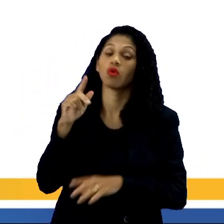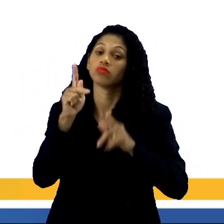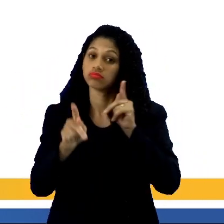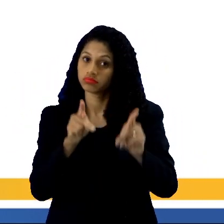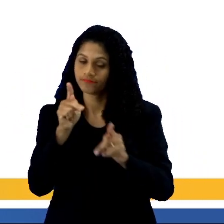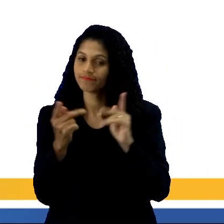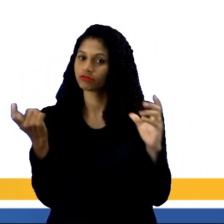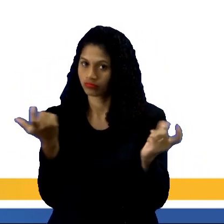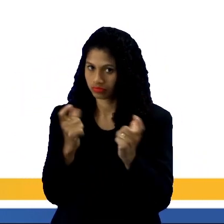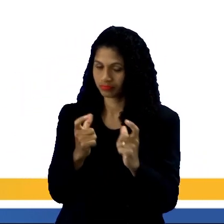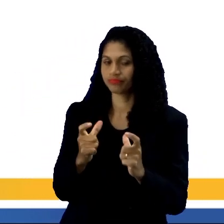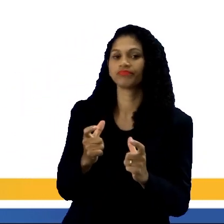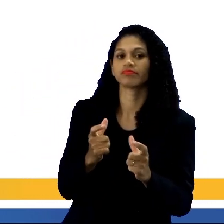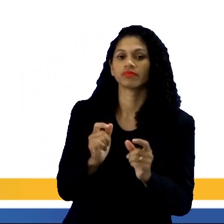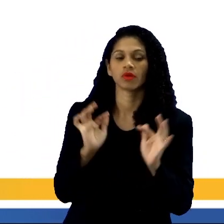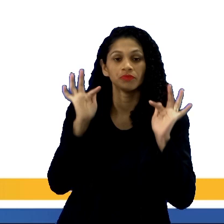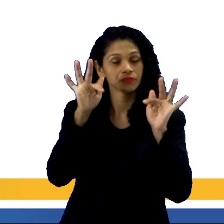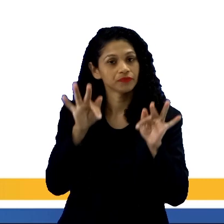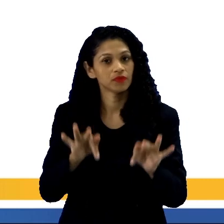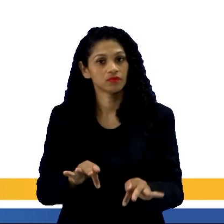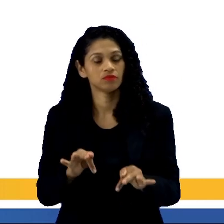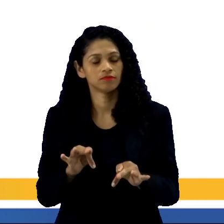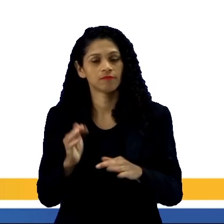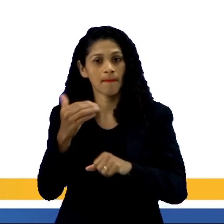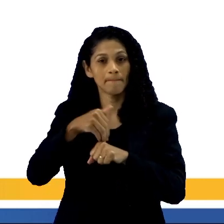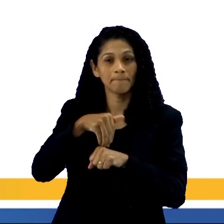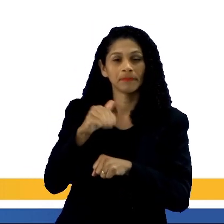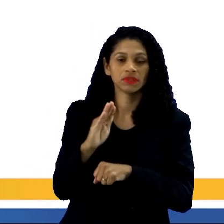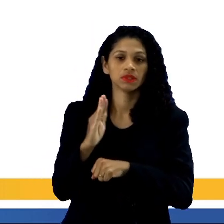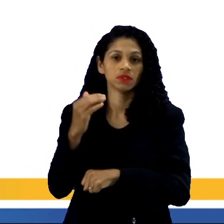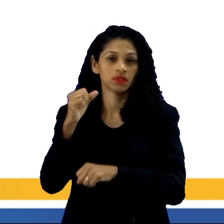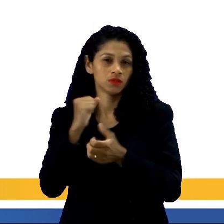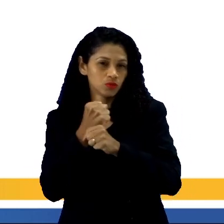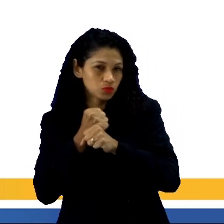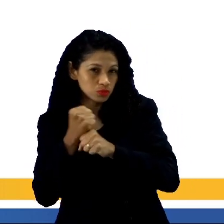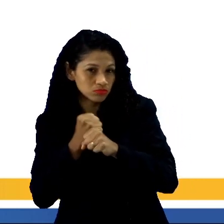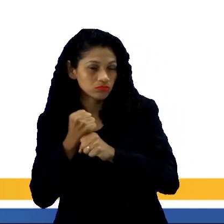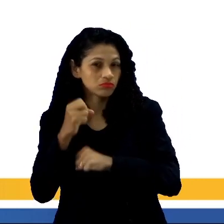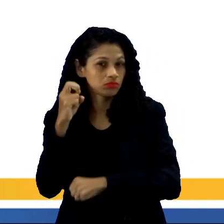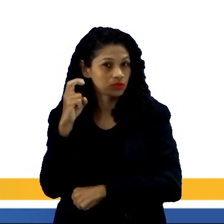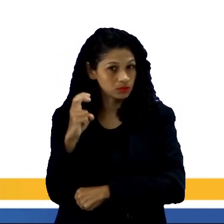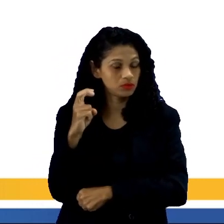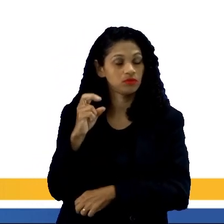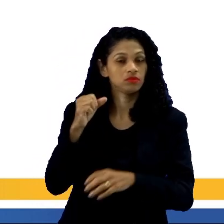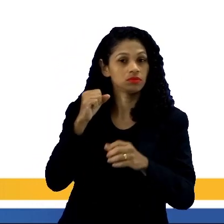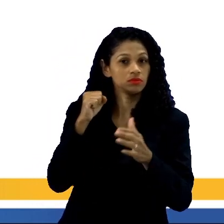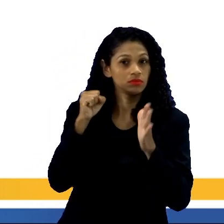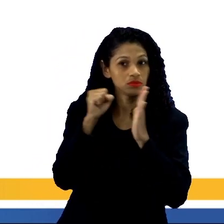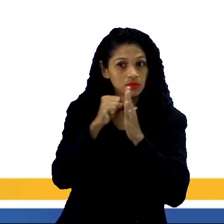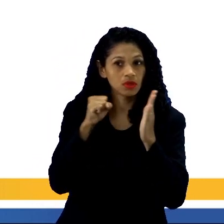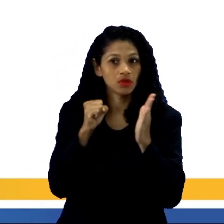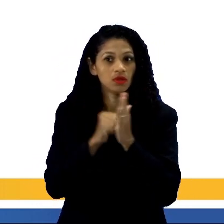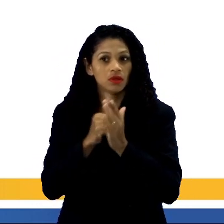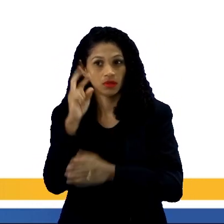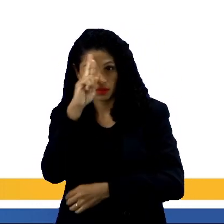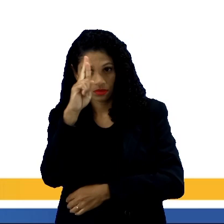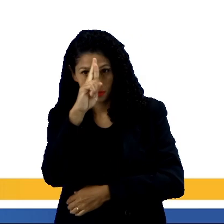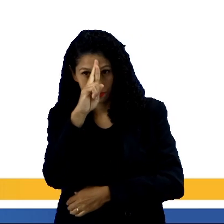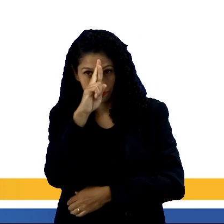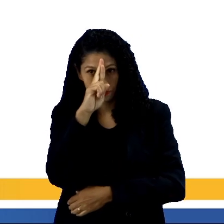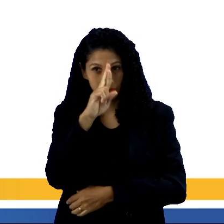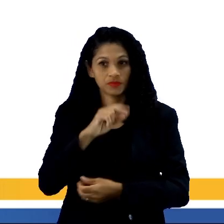passa a ser diminuída. Por fim, mesmo com mais de 5 séculos de história, as marcas culturais enraizadas na população